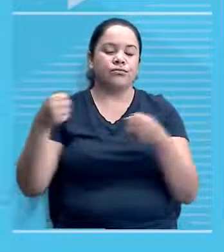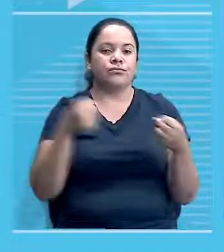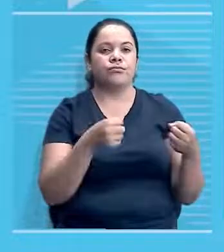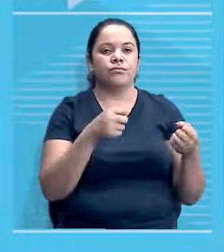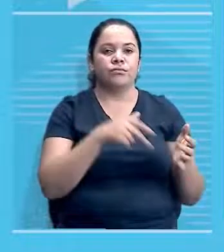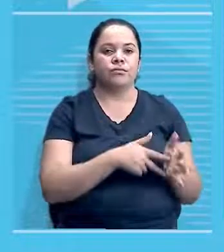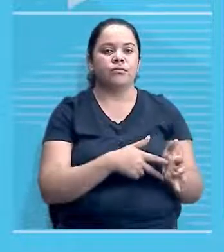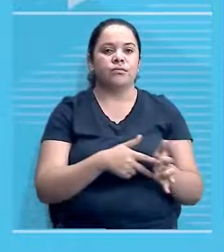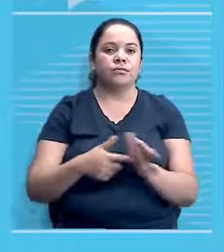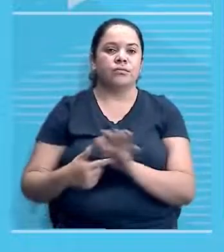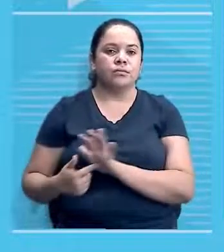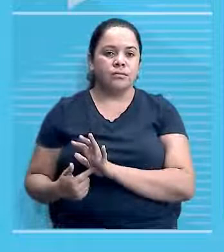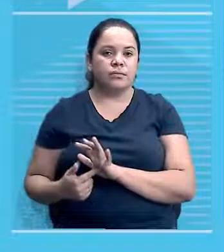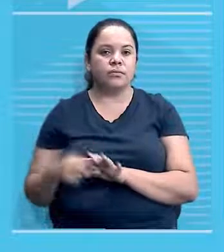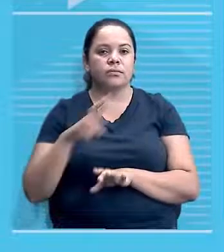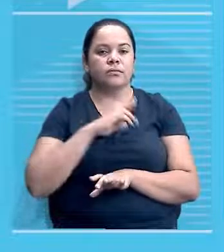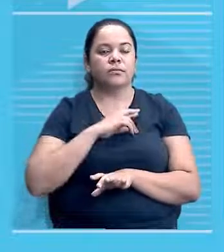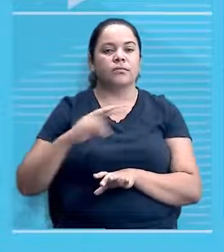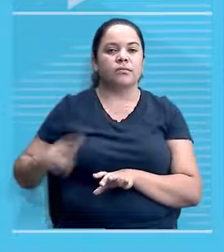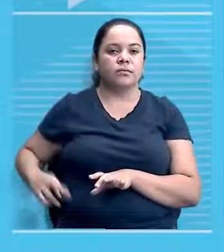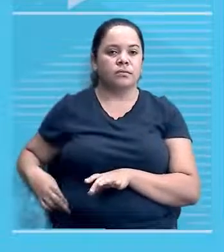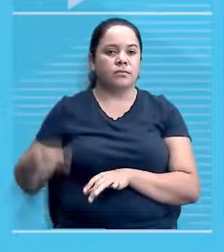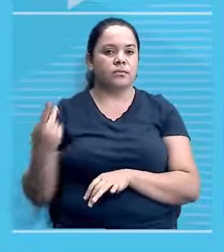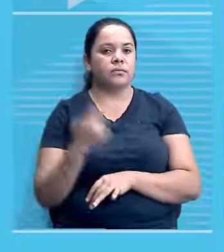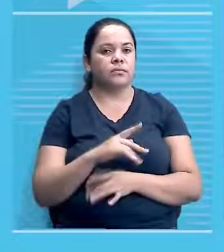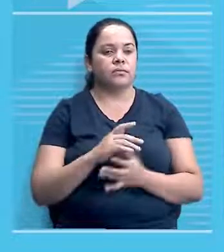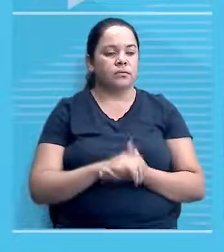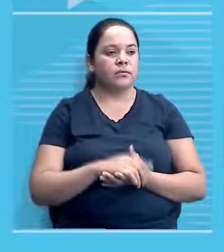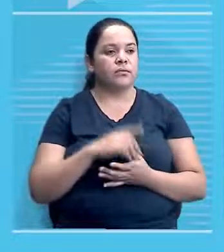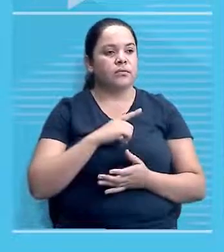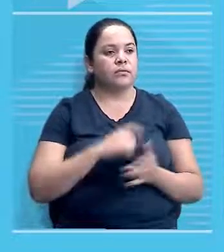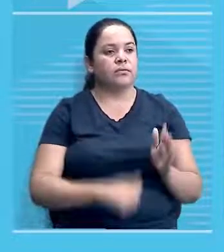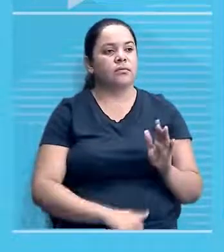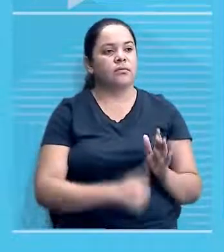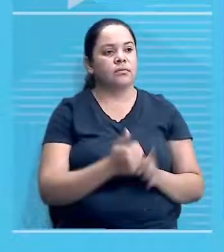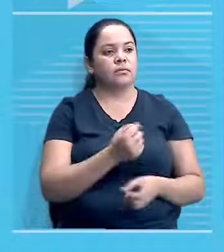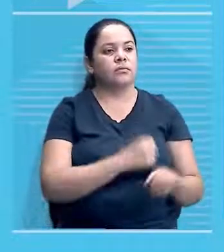teve a revolução de essa primeira de 10789